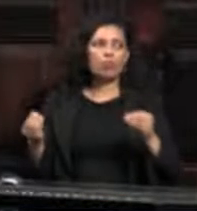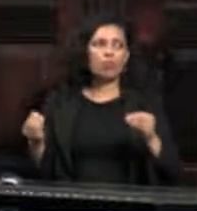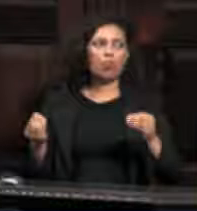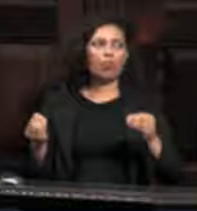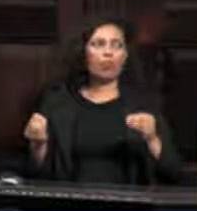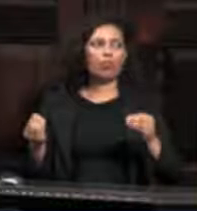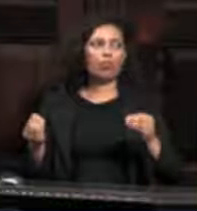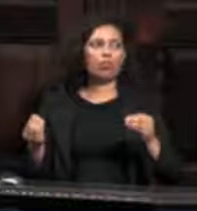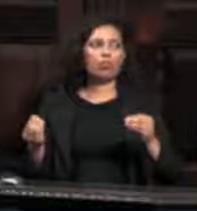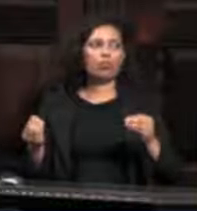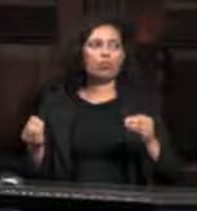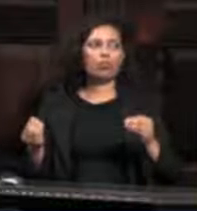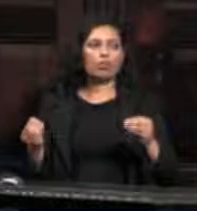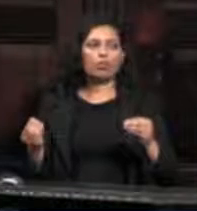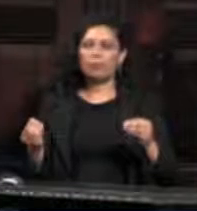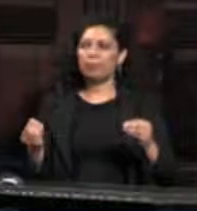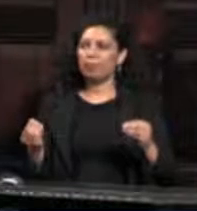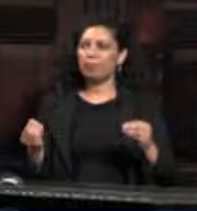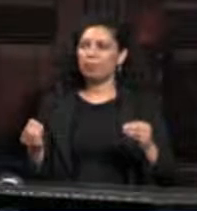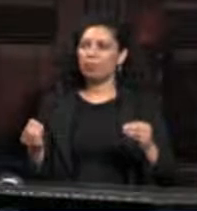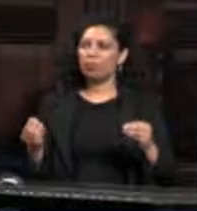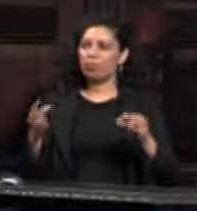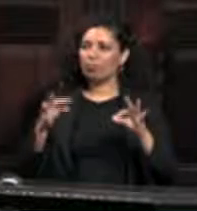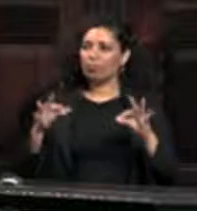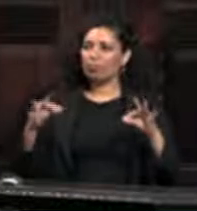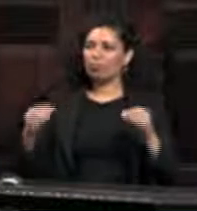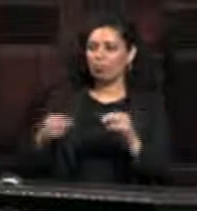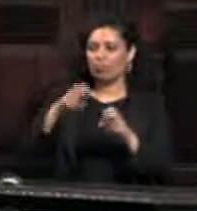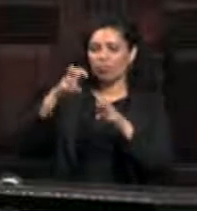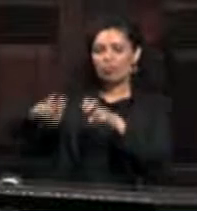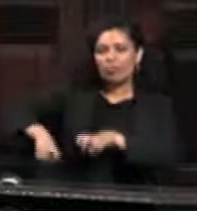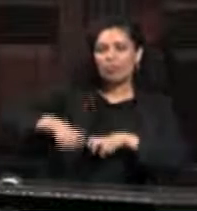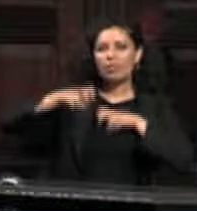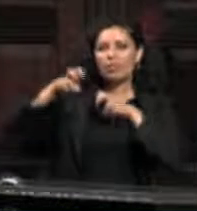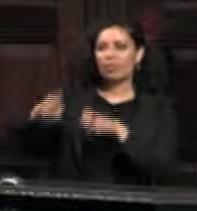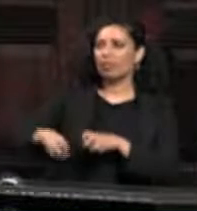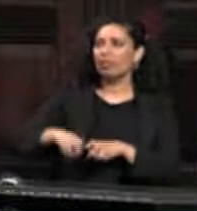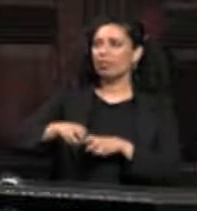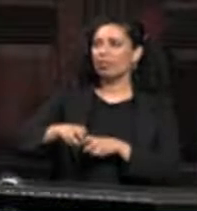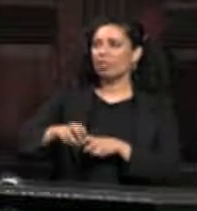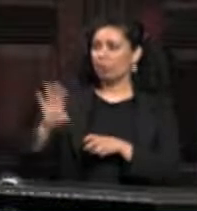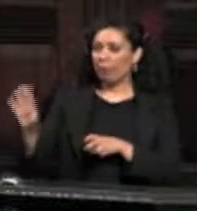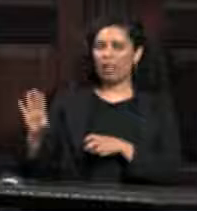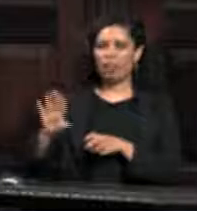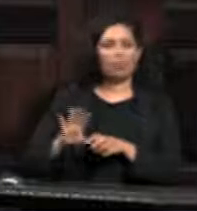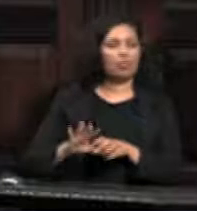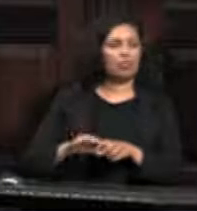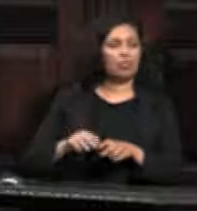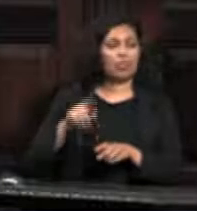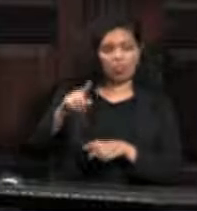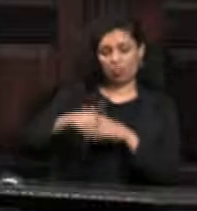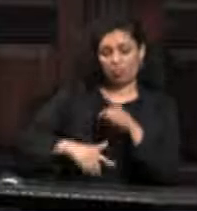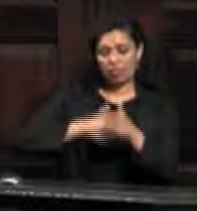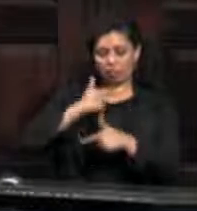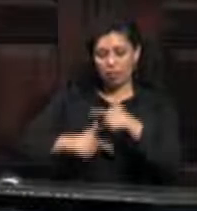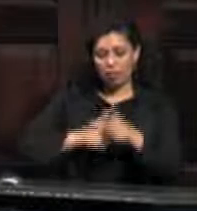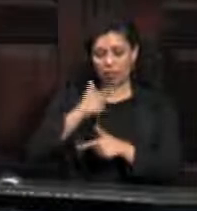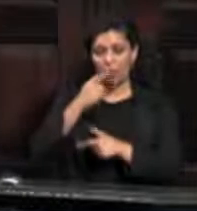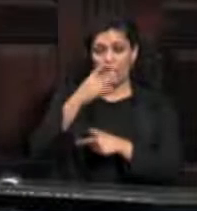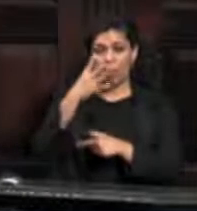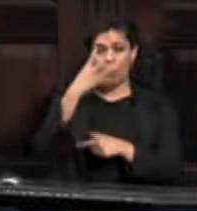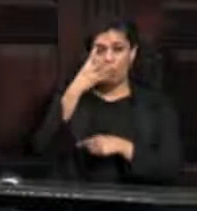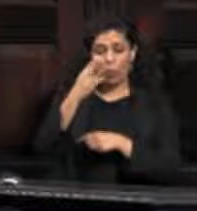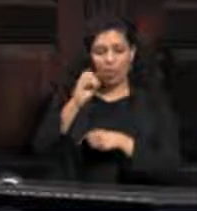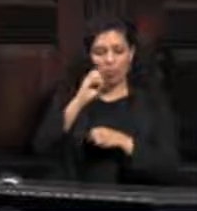Realmente, aqueles agricultores que estão lá há mais de 40 anos têm